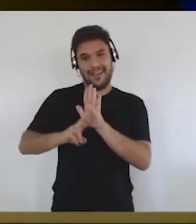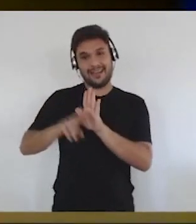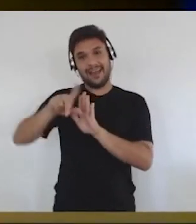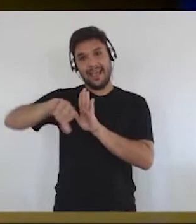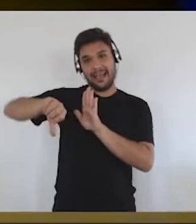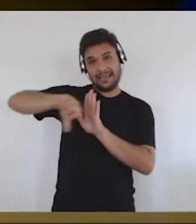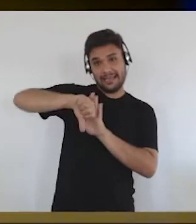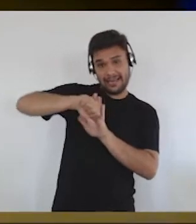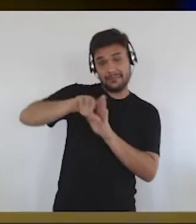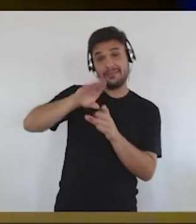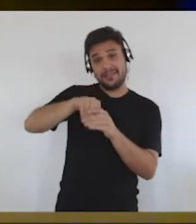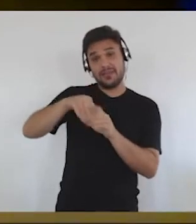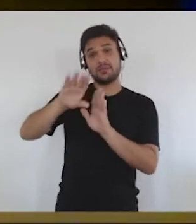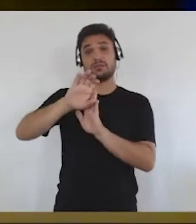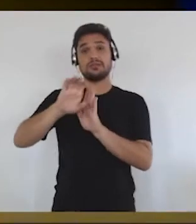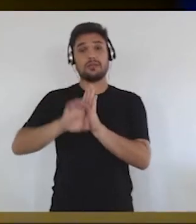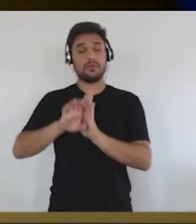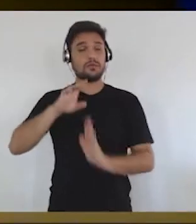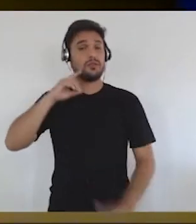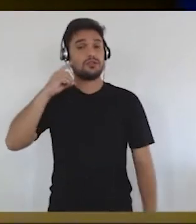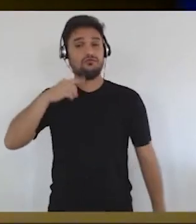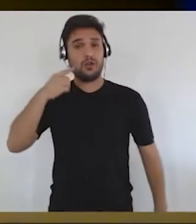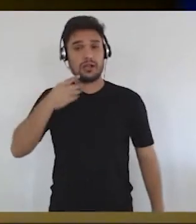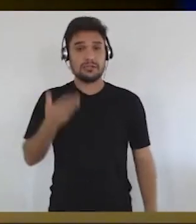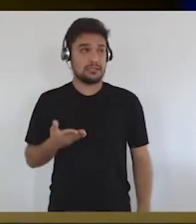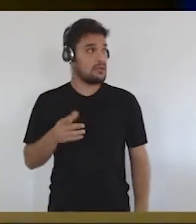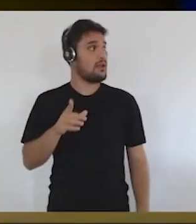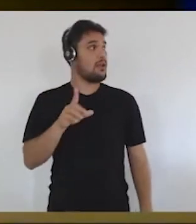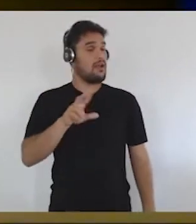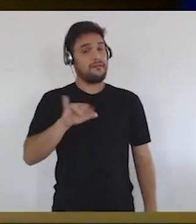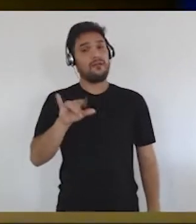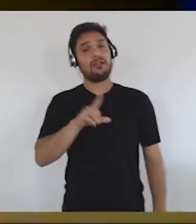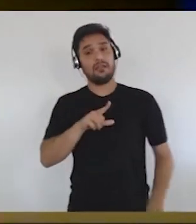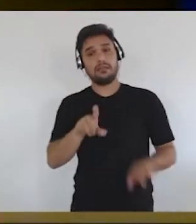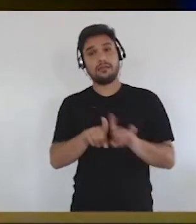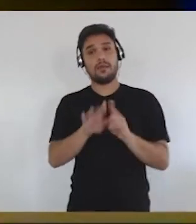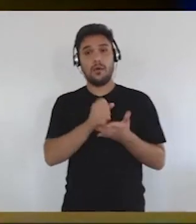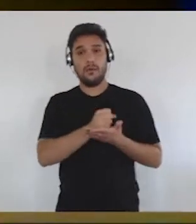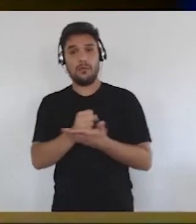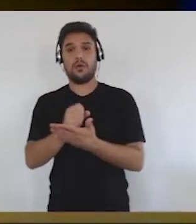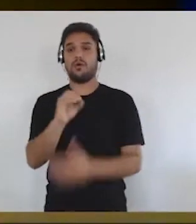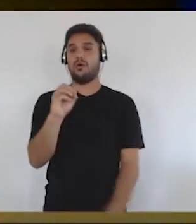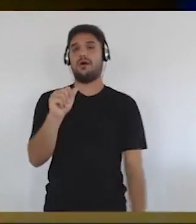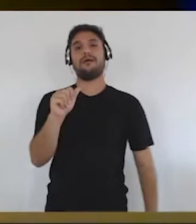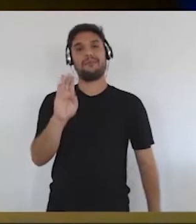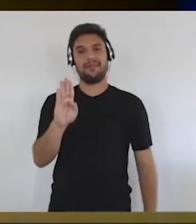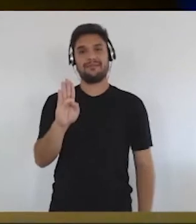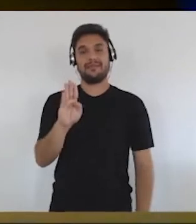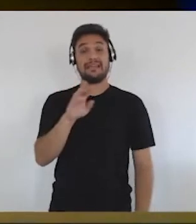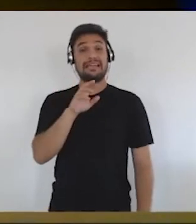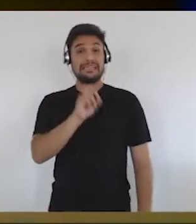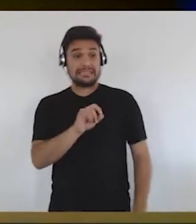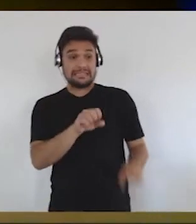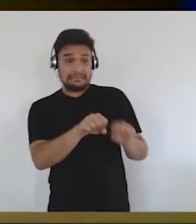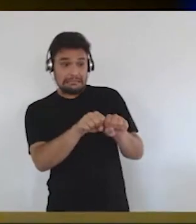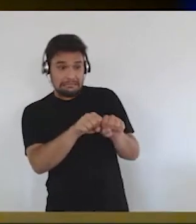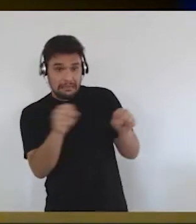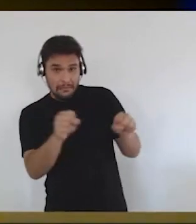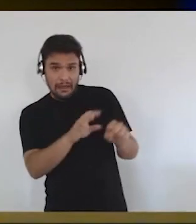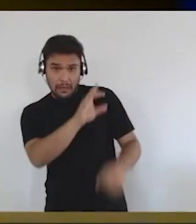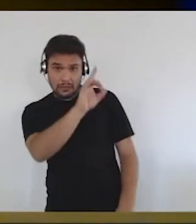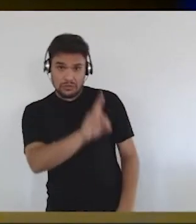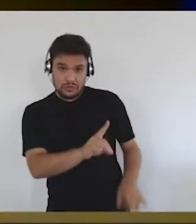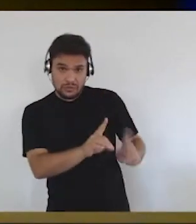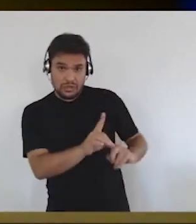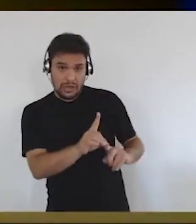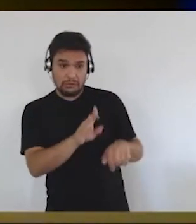crime previsto no Estatuto da Advocacia, haverá assistência da OAB. Quando se tratar de uma violação ocorrida